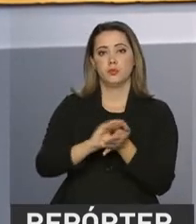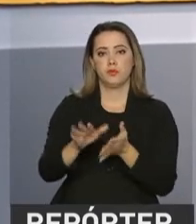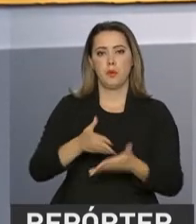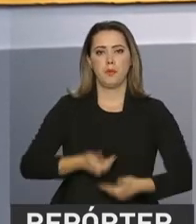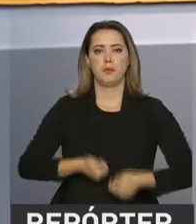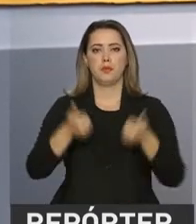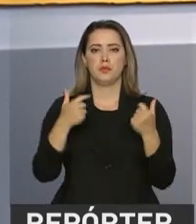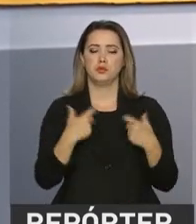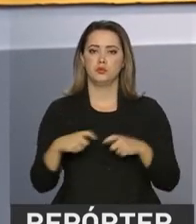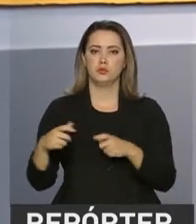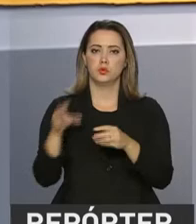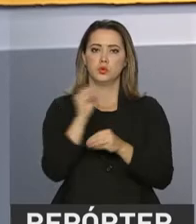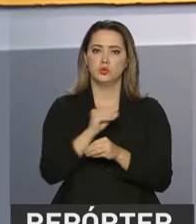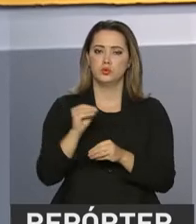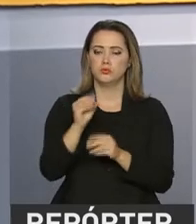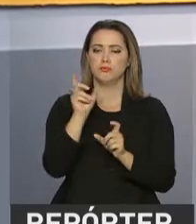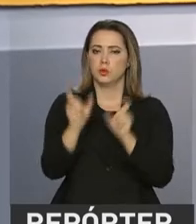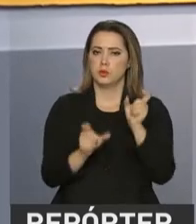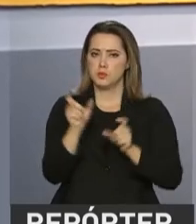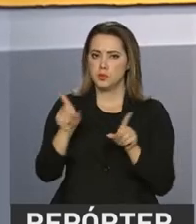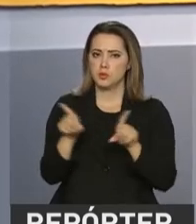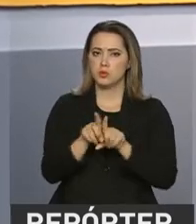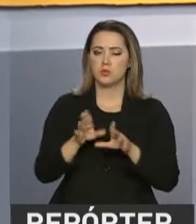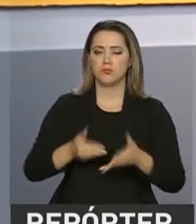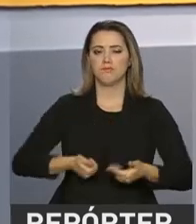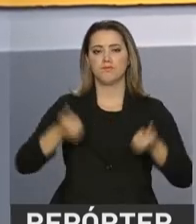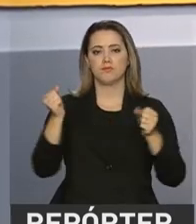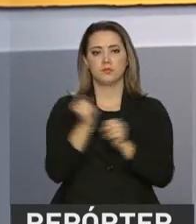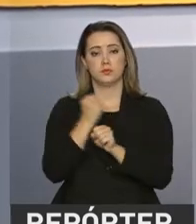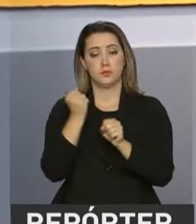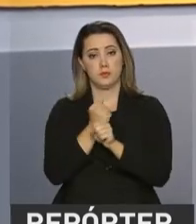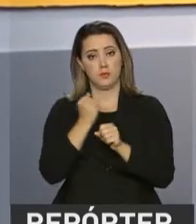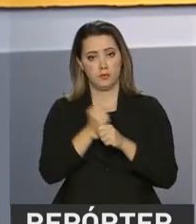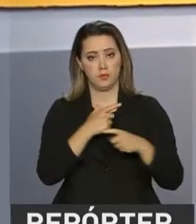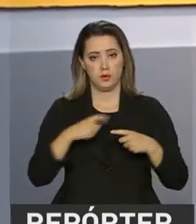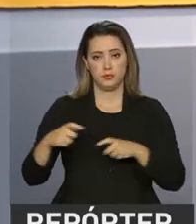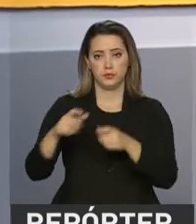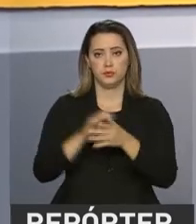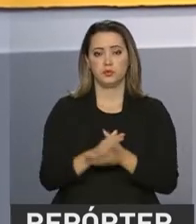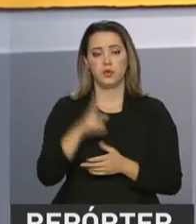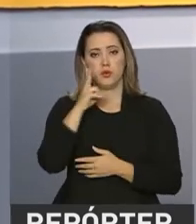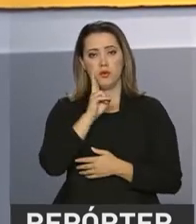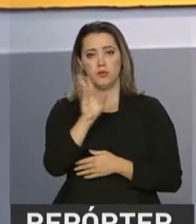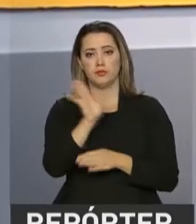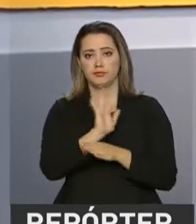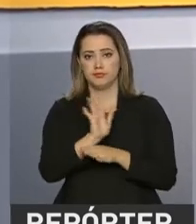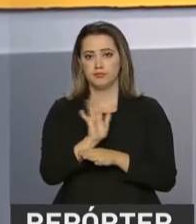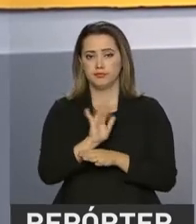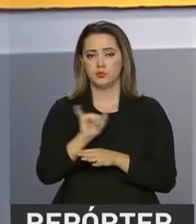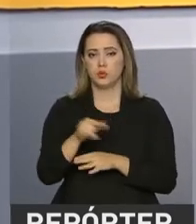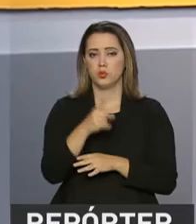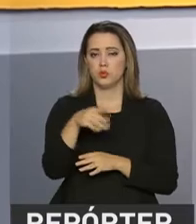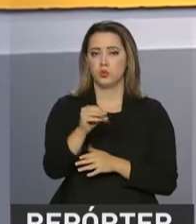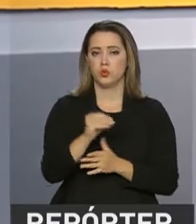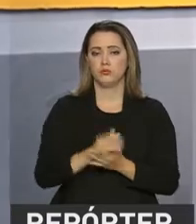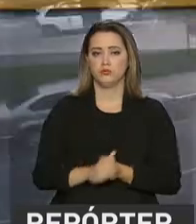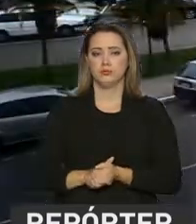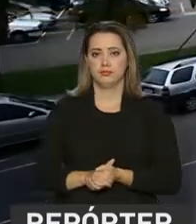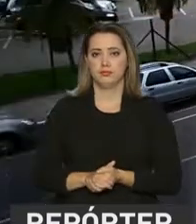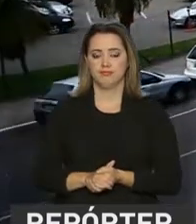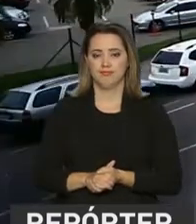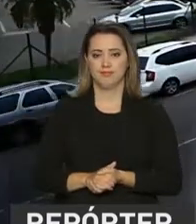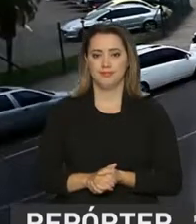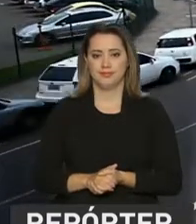melhoria no atendimento aos usuários e melhor infraestrutura aeroportuária veja na reportagem de joão pedro neto